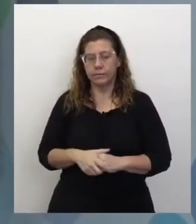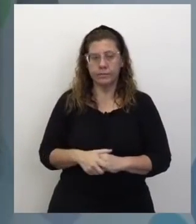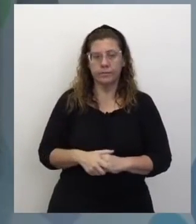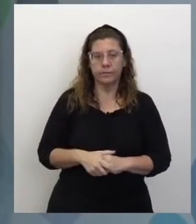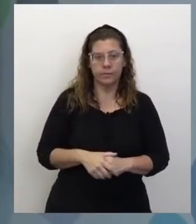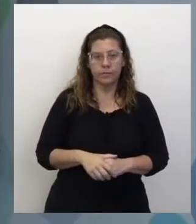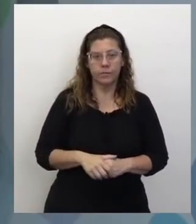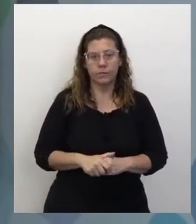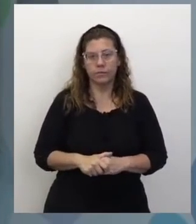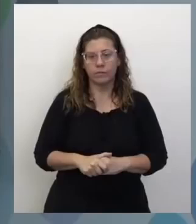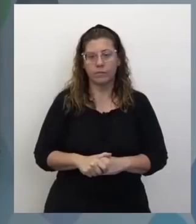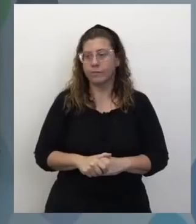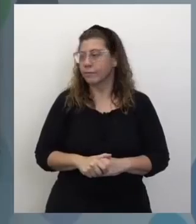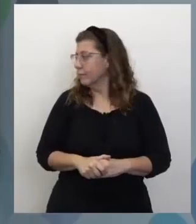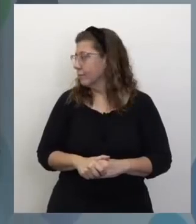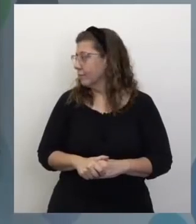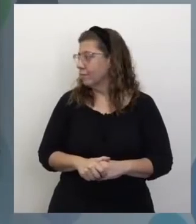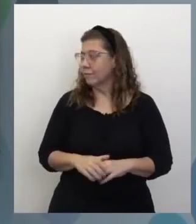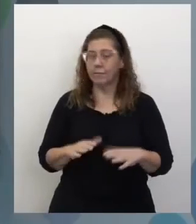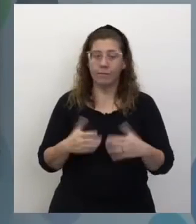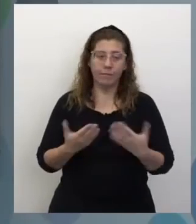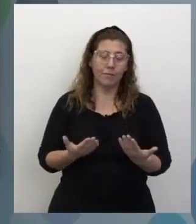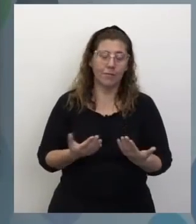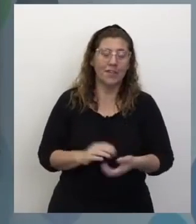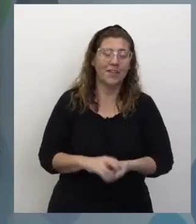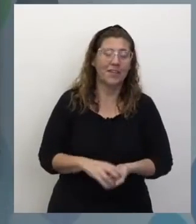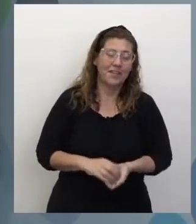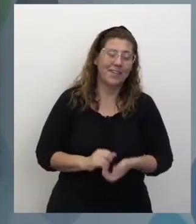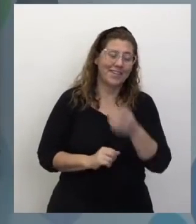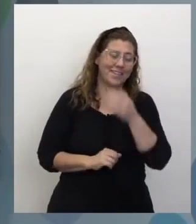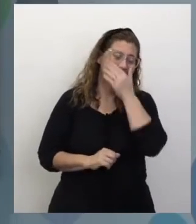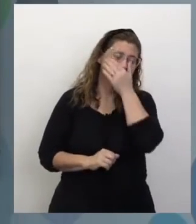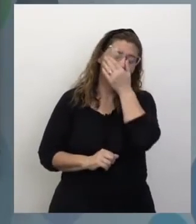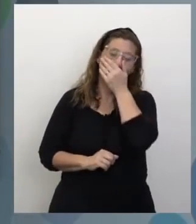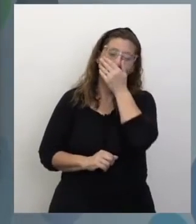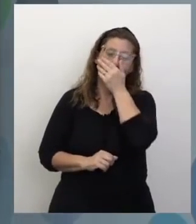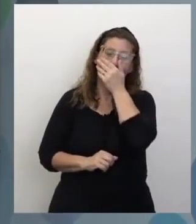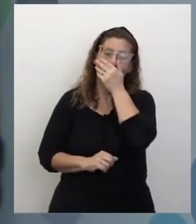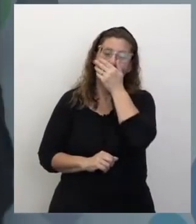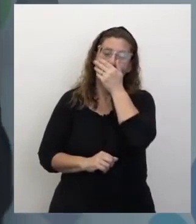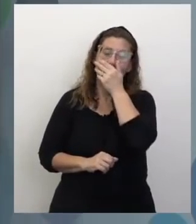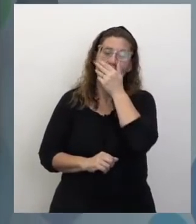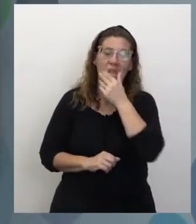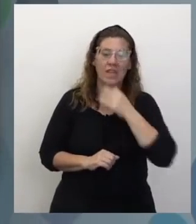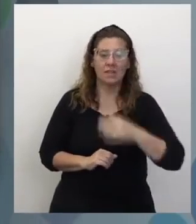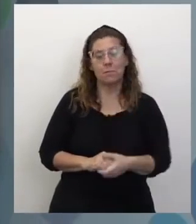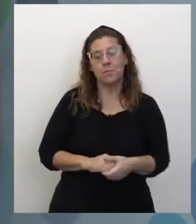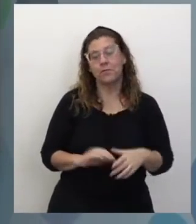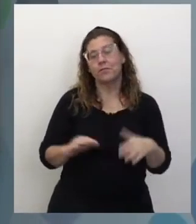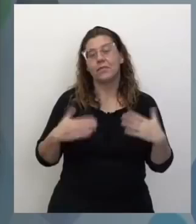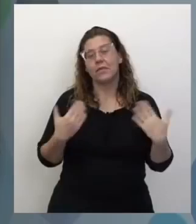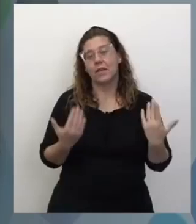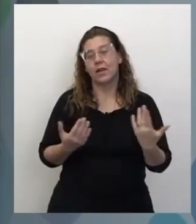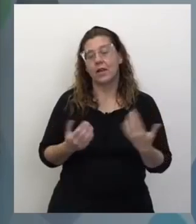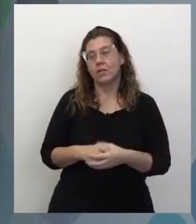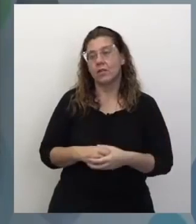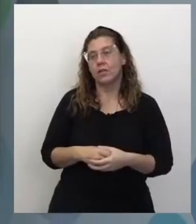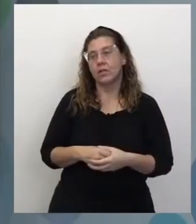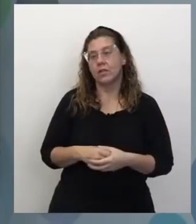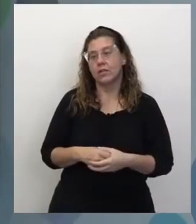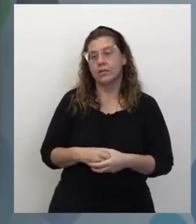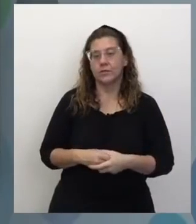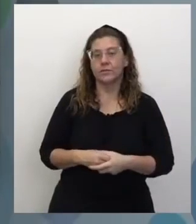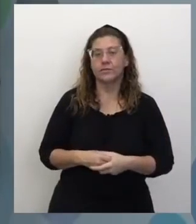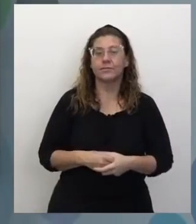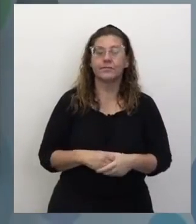ficar no meme. Então, ele nem atá vai me responder com outro meme. E assim, aí até tem um amigo que ele manda uns memes pra mim e fala assim, né?